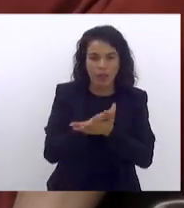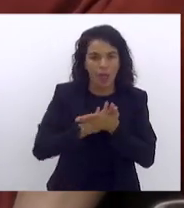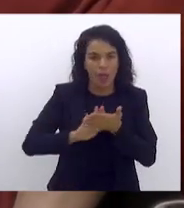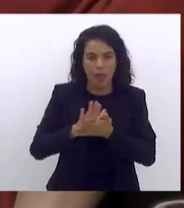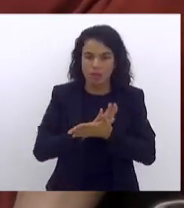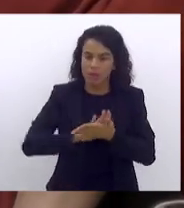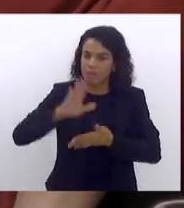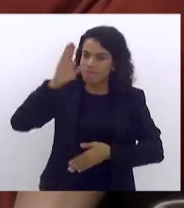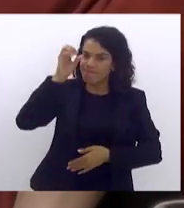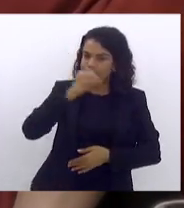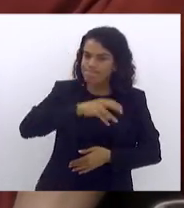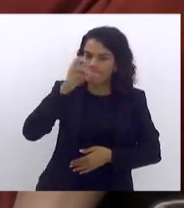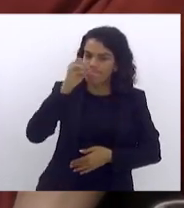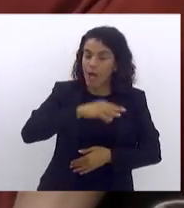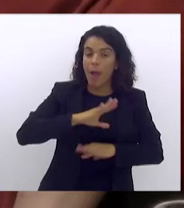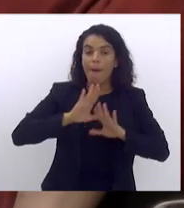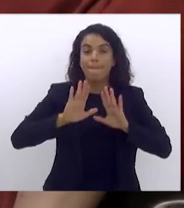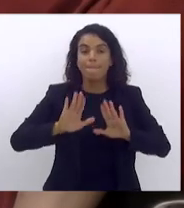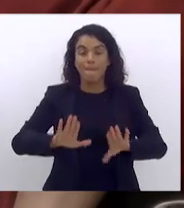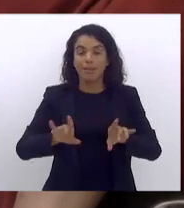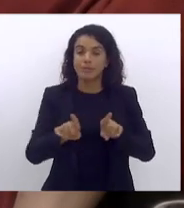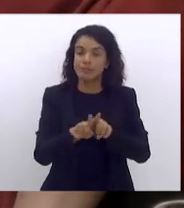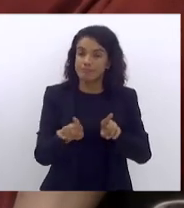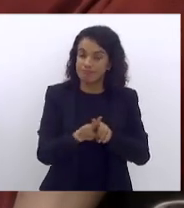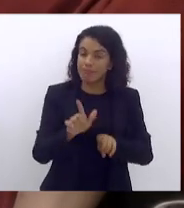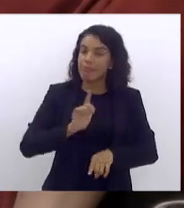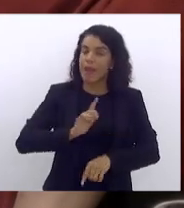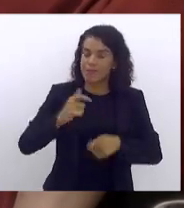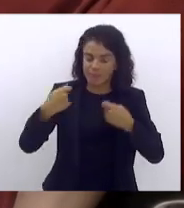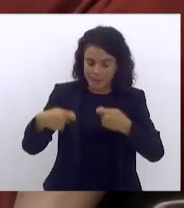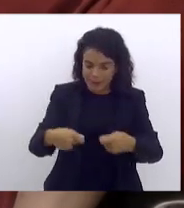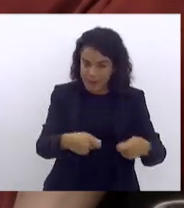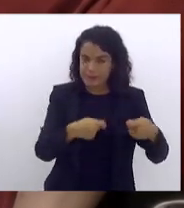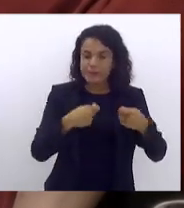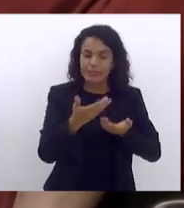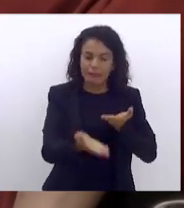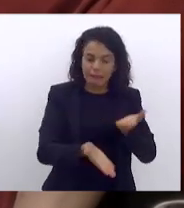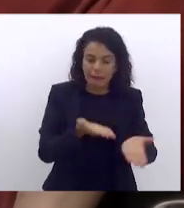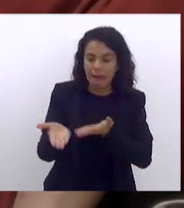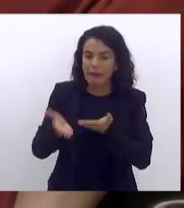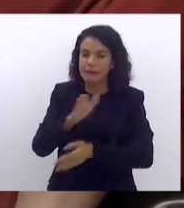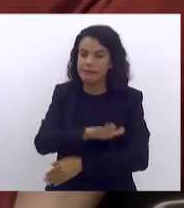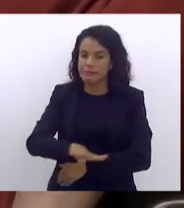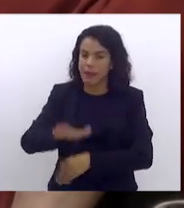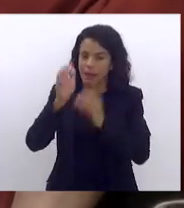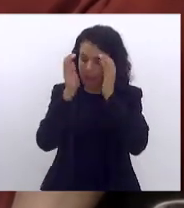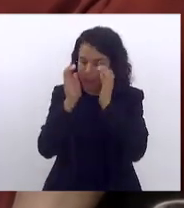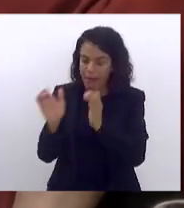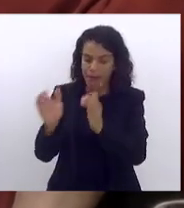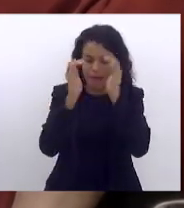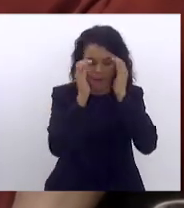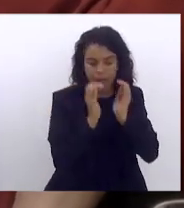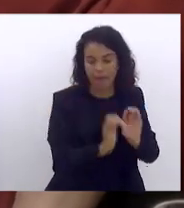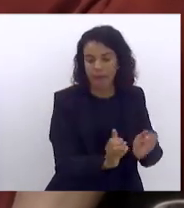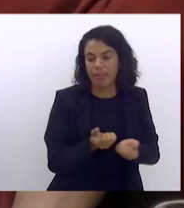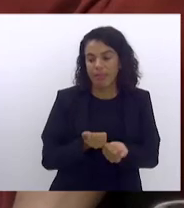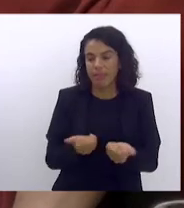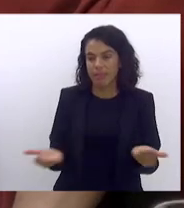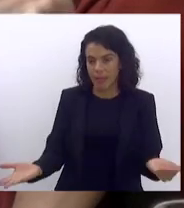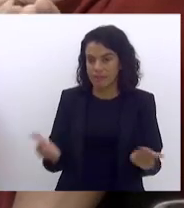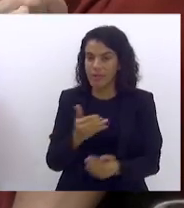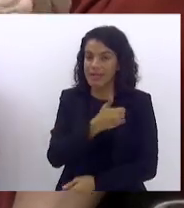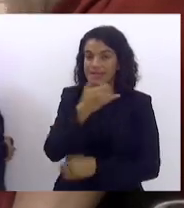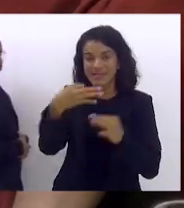bizarra. Mas, evidentemente, que a gente tem sim que tratar nossas crianças com respeito, dando a elas, na